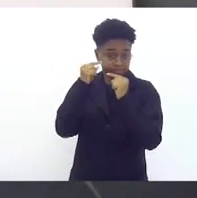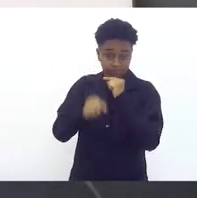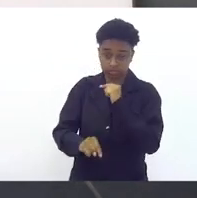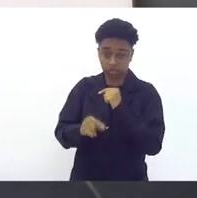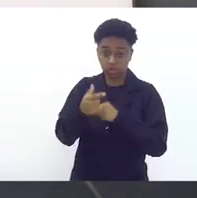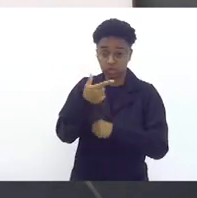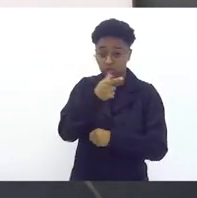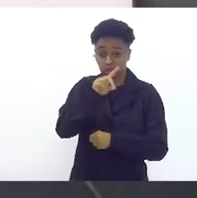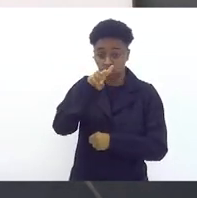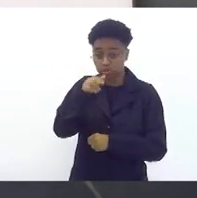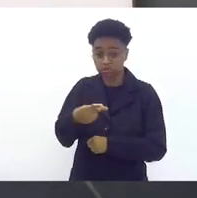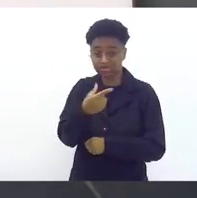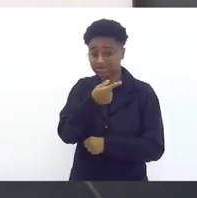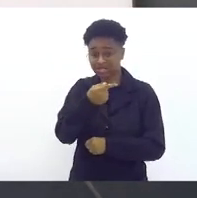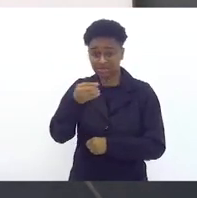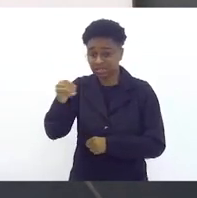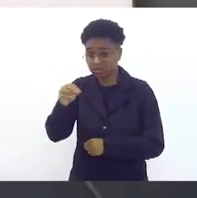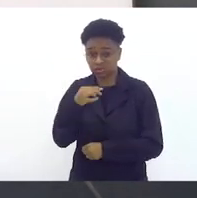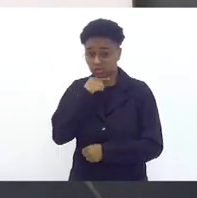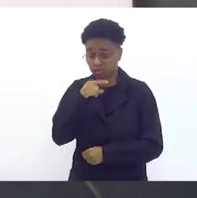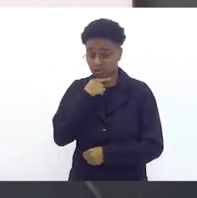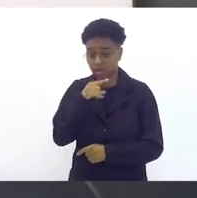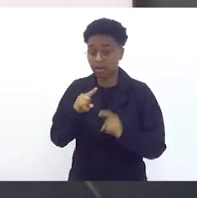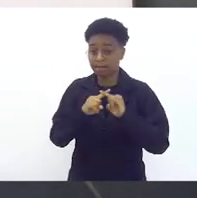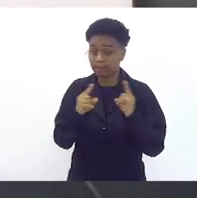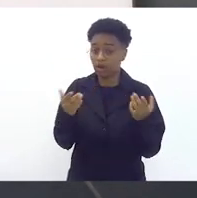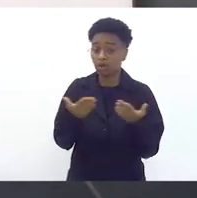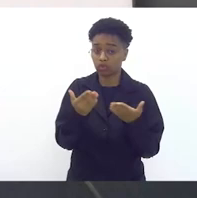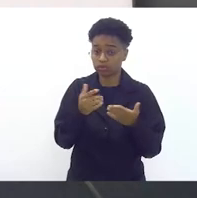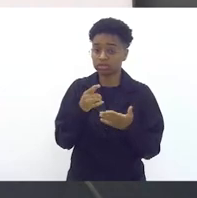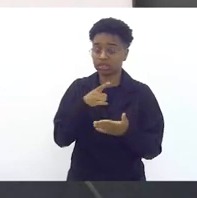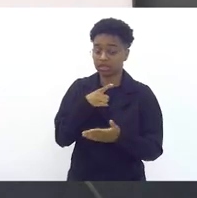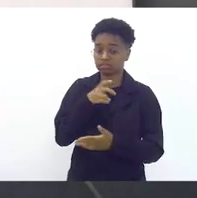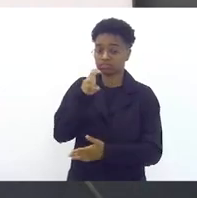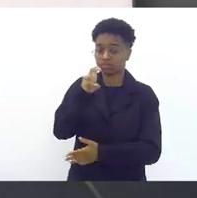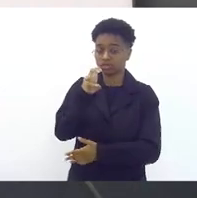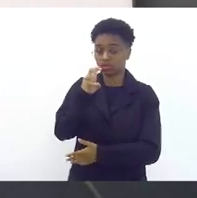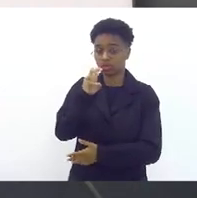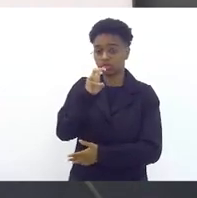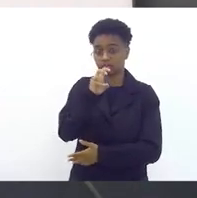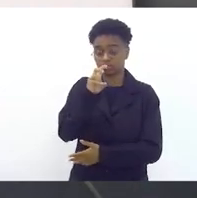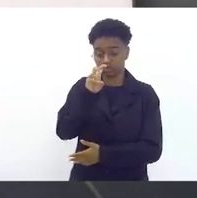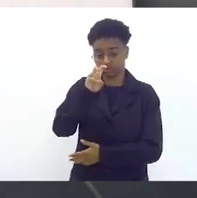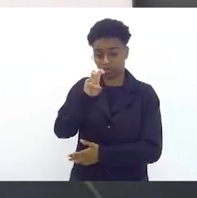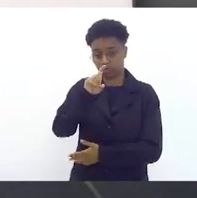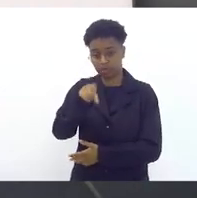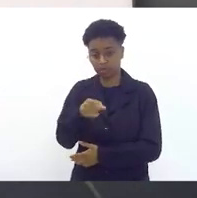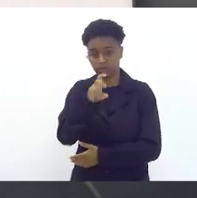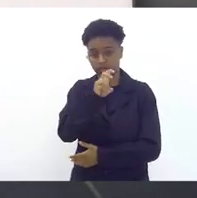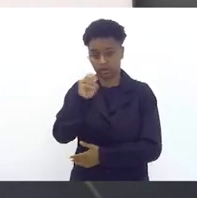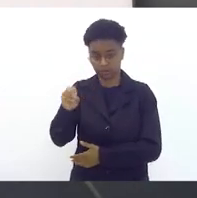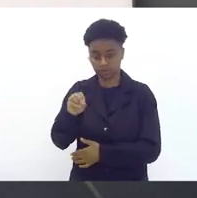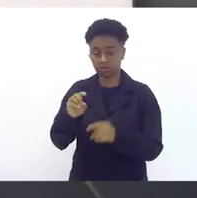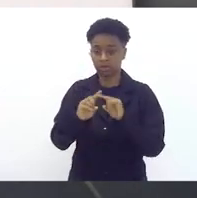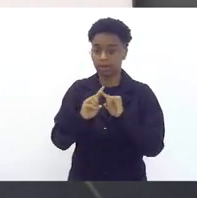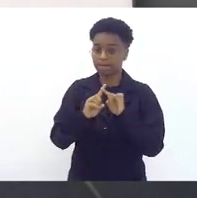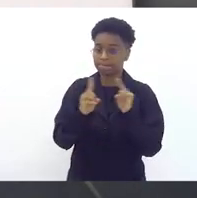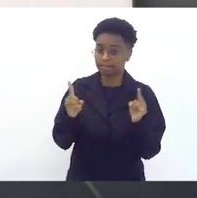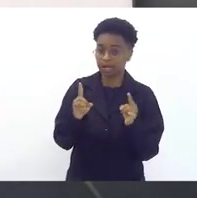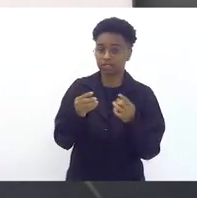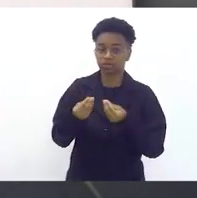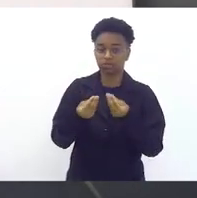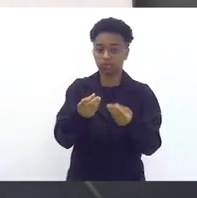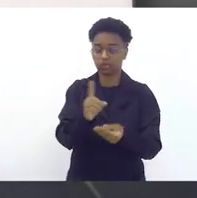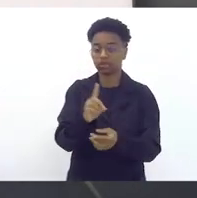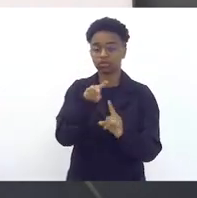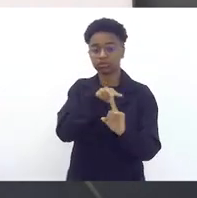R$ 2.700, e hoje a média salarial é de R$ 5.500. Mas não dar a